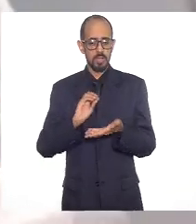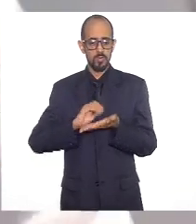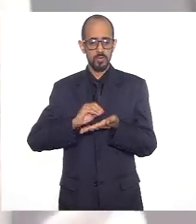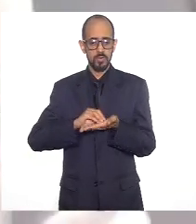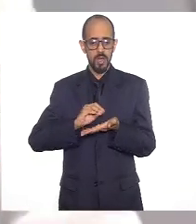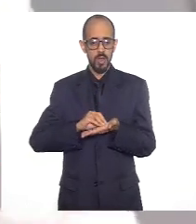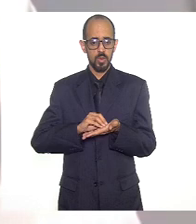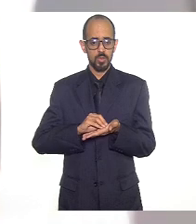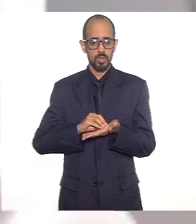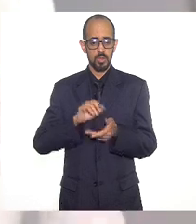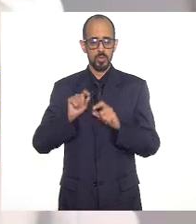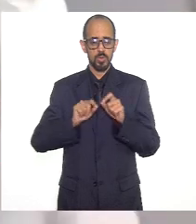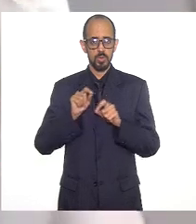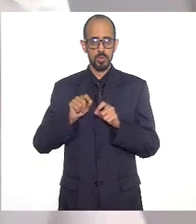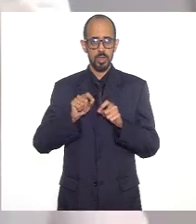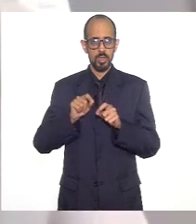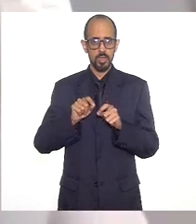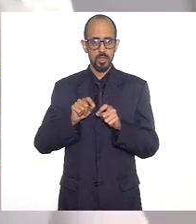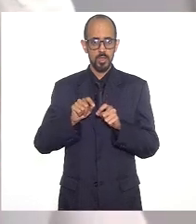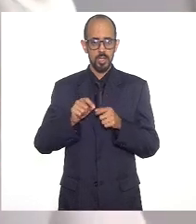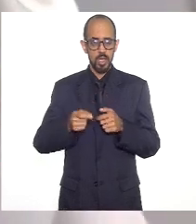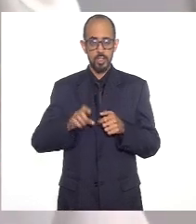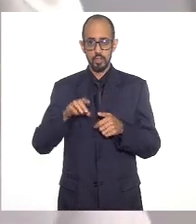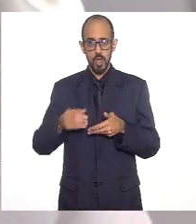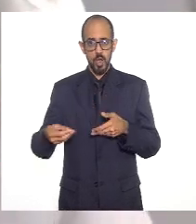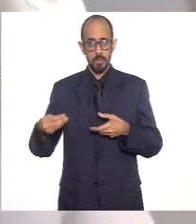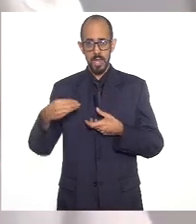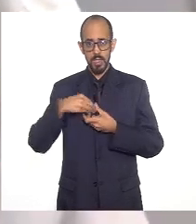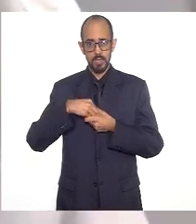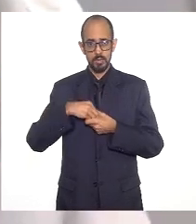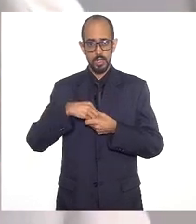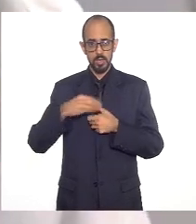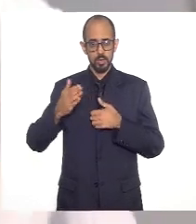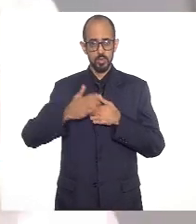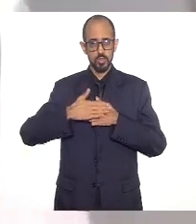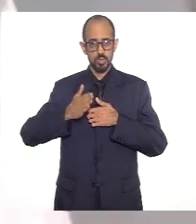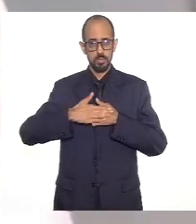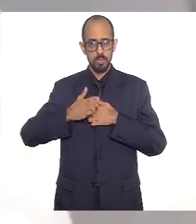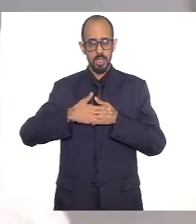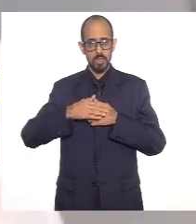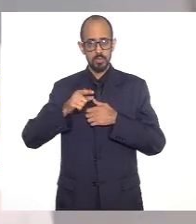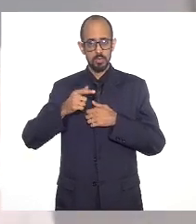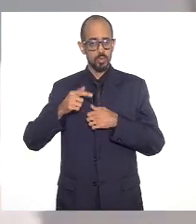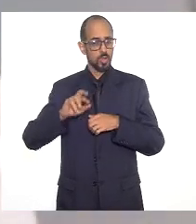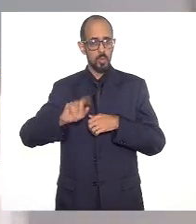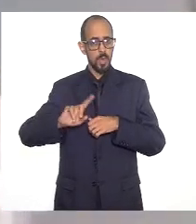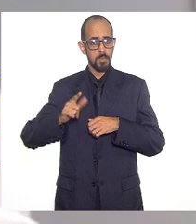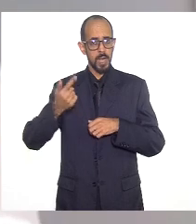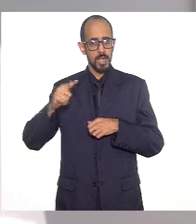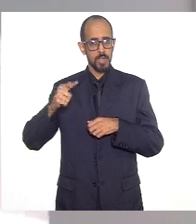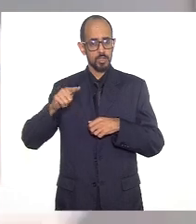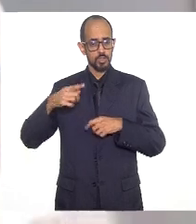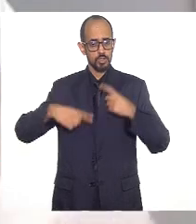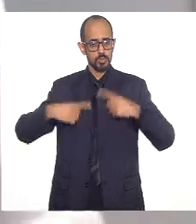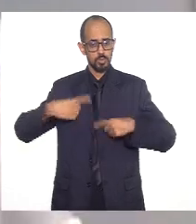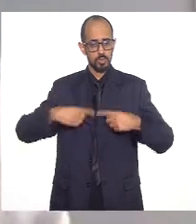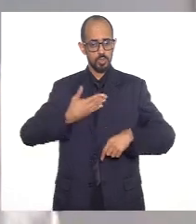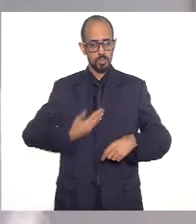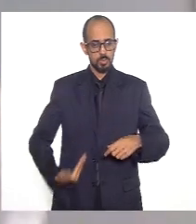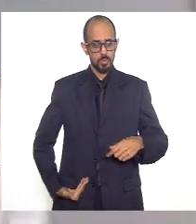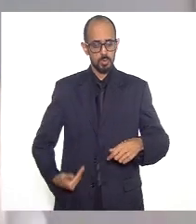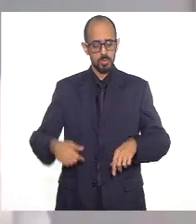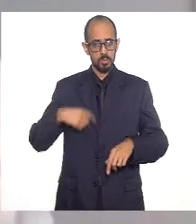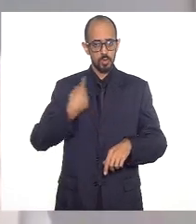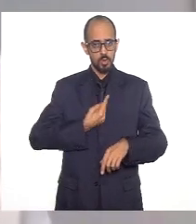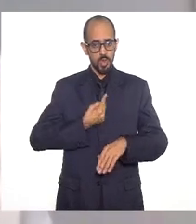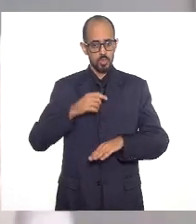que se pretende eficiente para si, né? Internamente, não para garantia de políticas públicas para o nosso Estado na